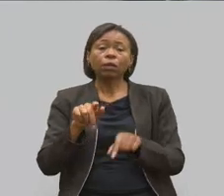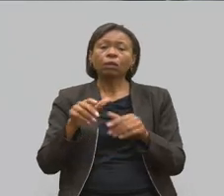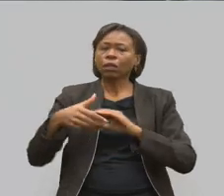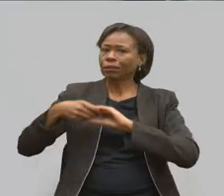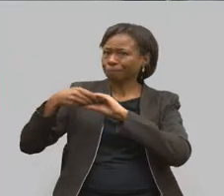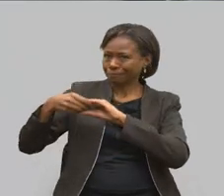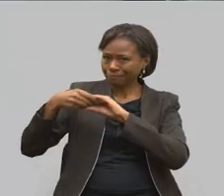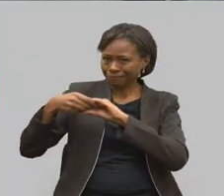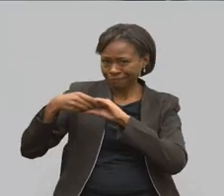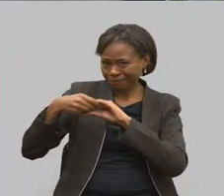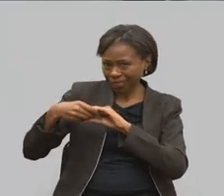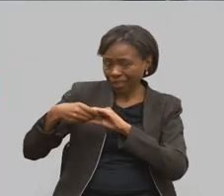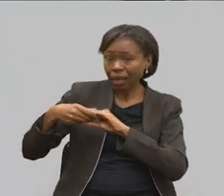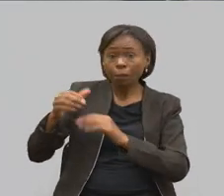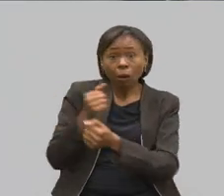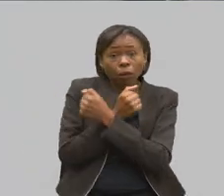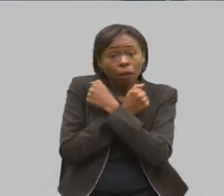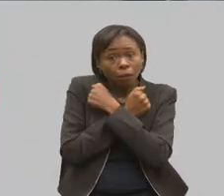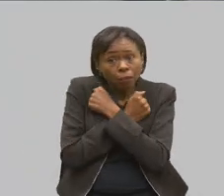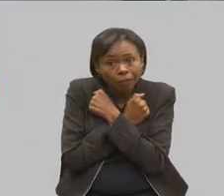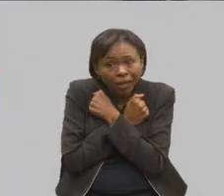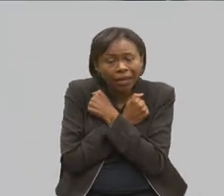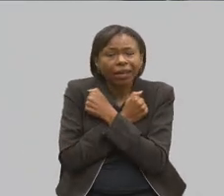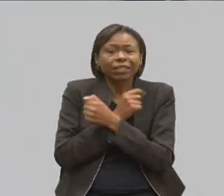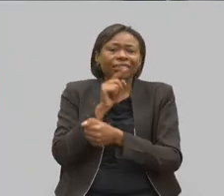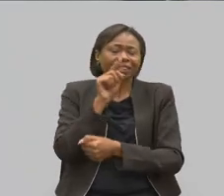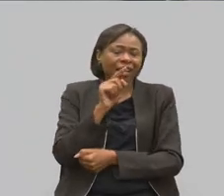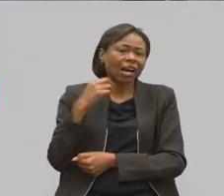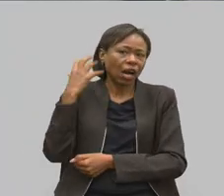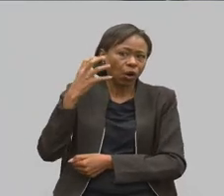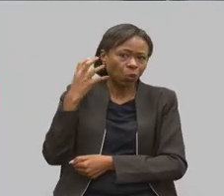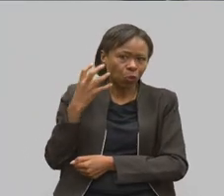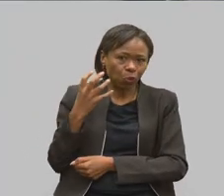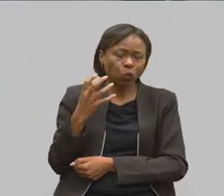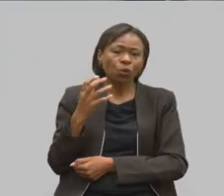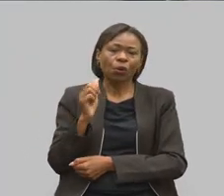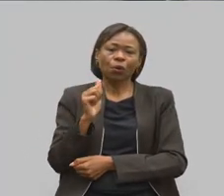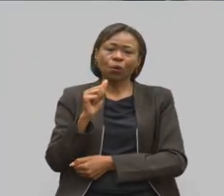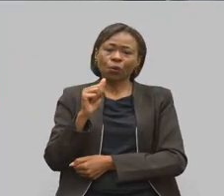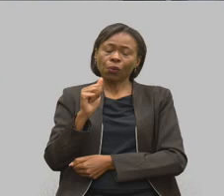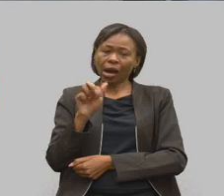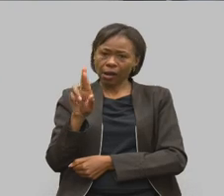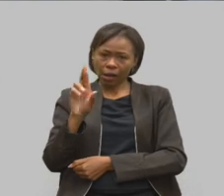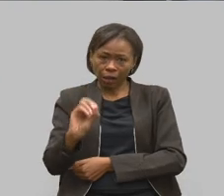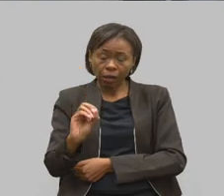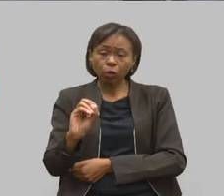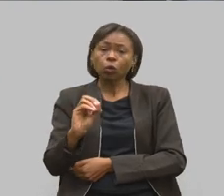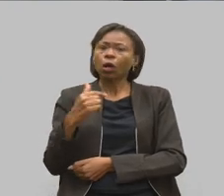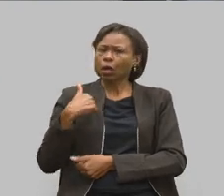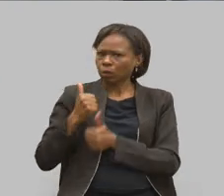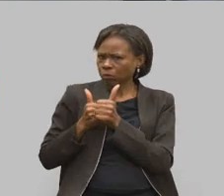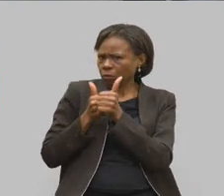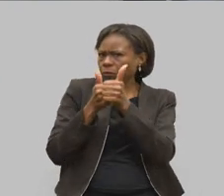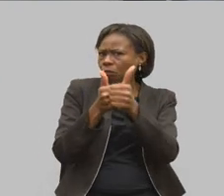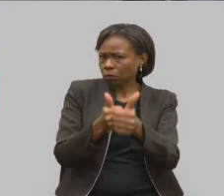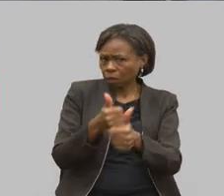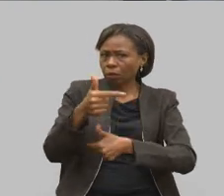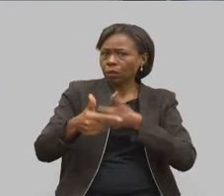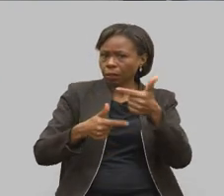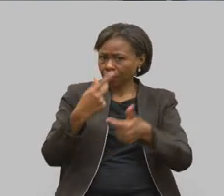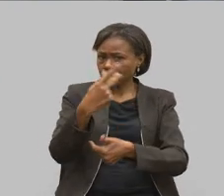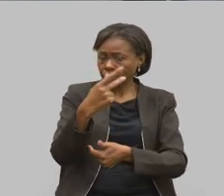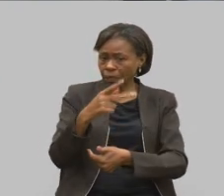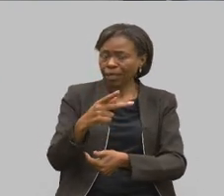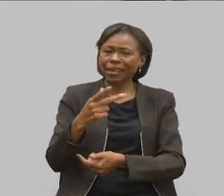abraço ao Marcelo aro que eu acompanho o trabalho dele e um trabalho assim muito comprometido o pai dele